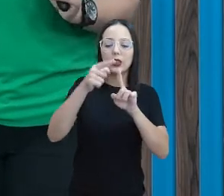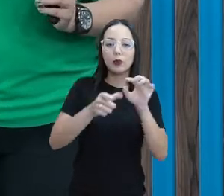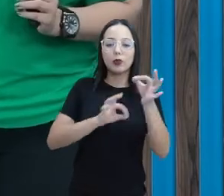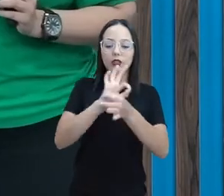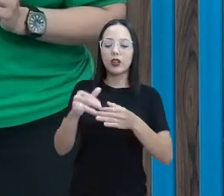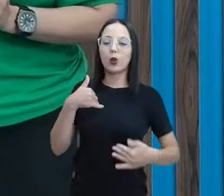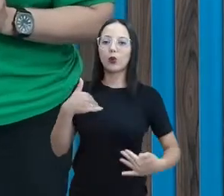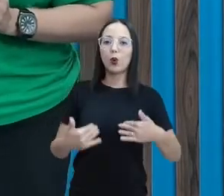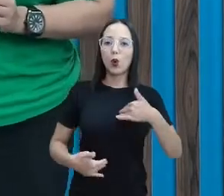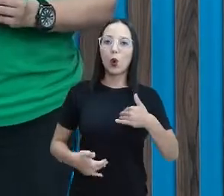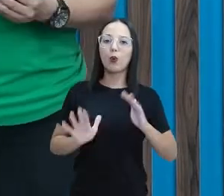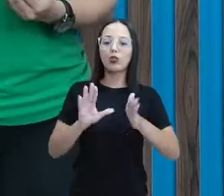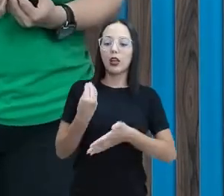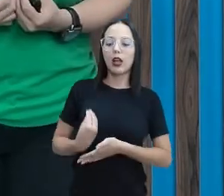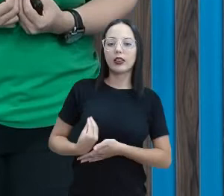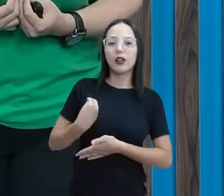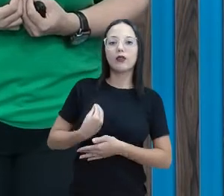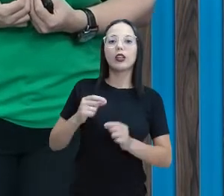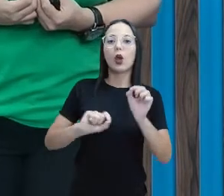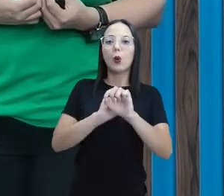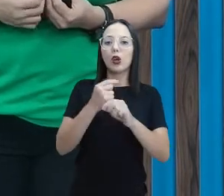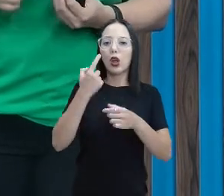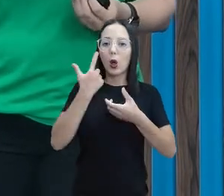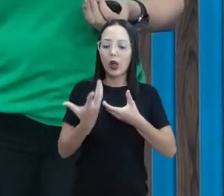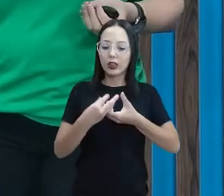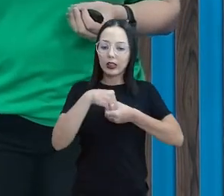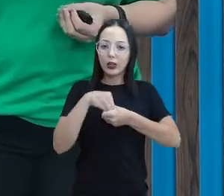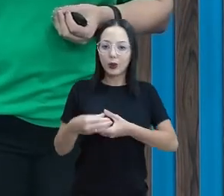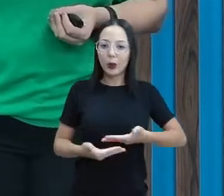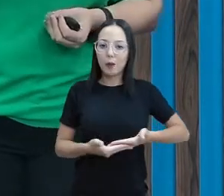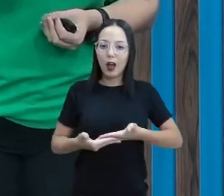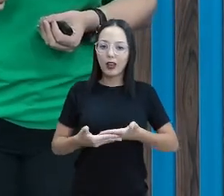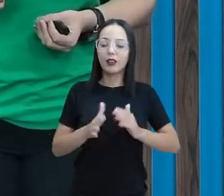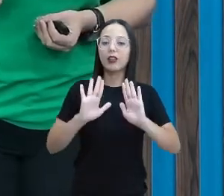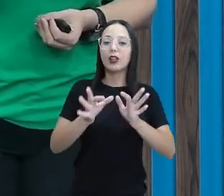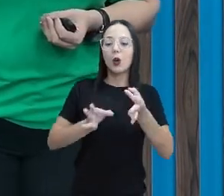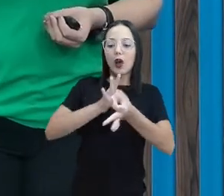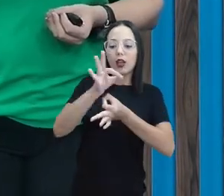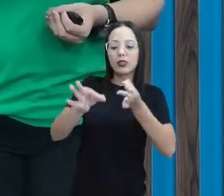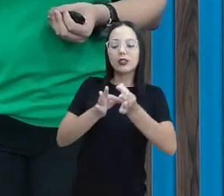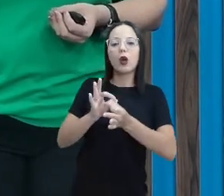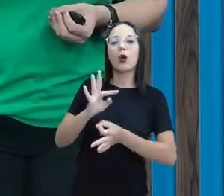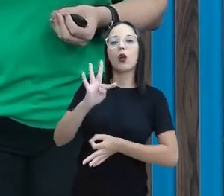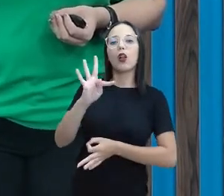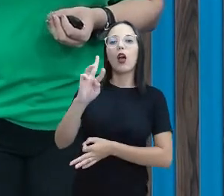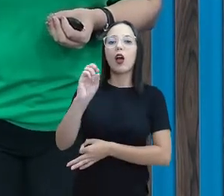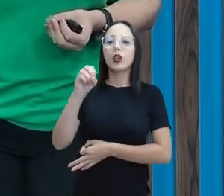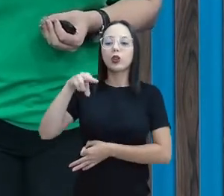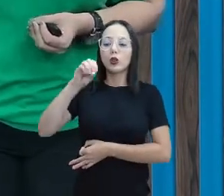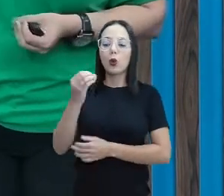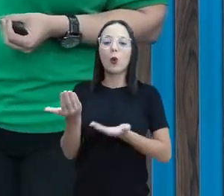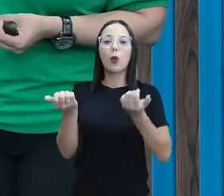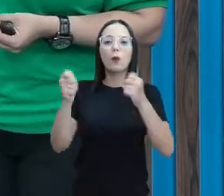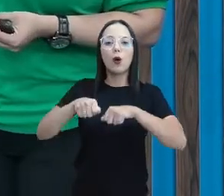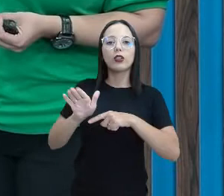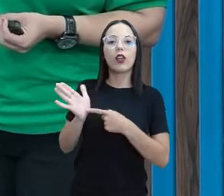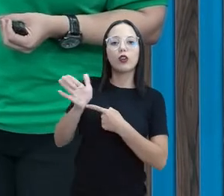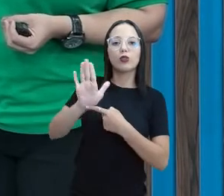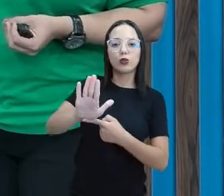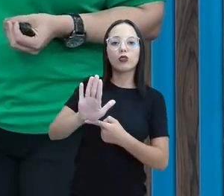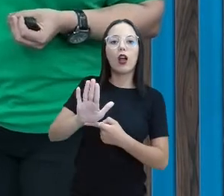corpo, já na vida embrionária da gente. Então, a célula-tronco, ela pode ajudar aí